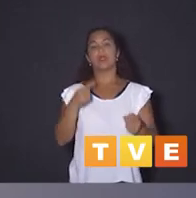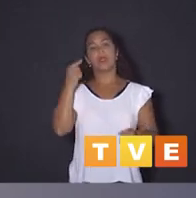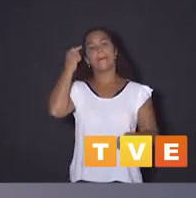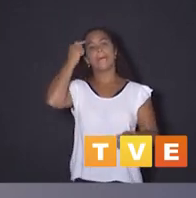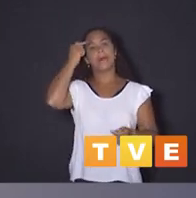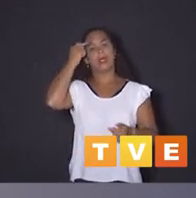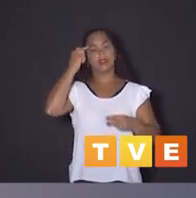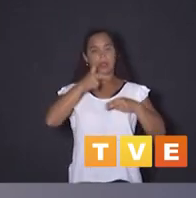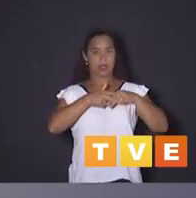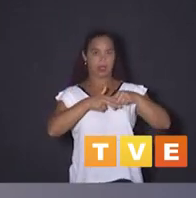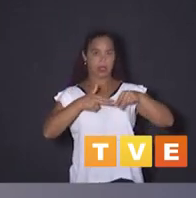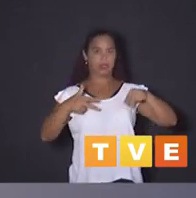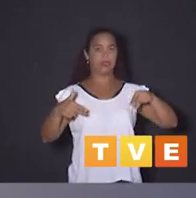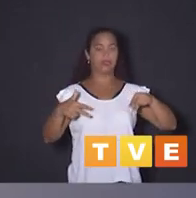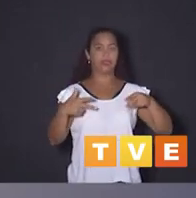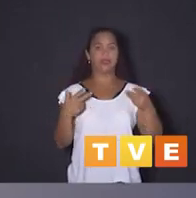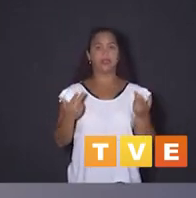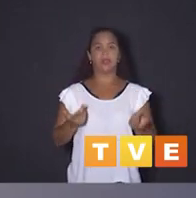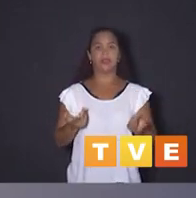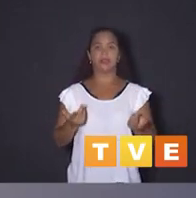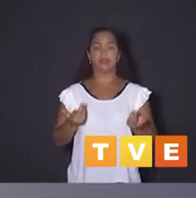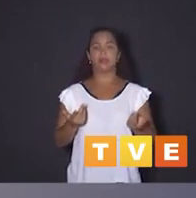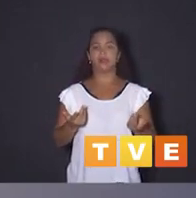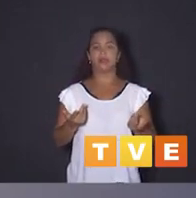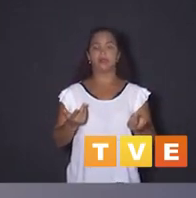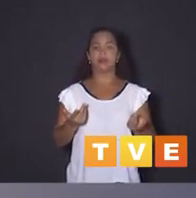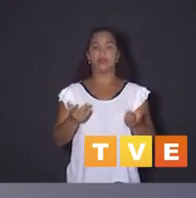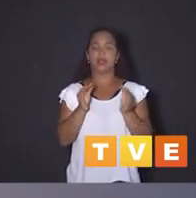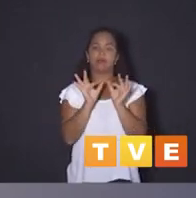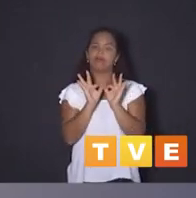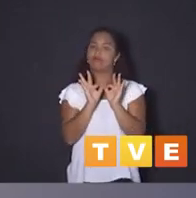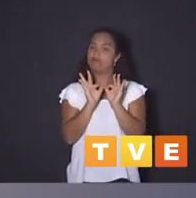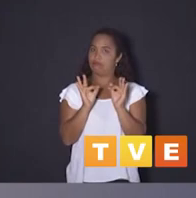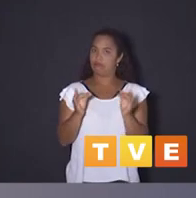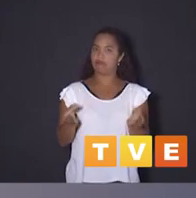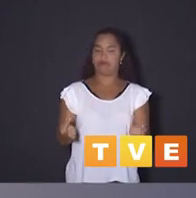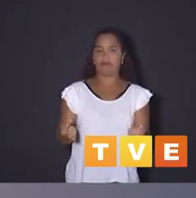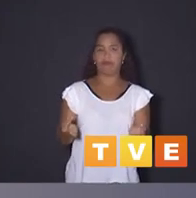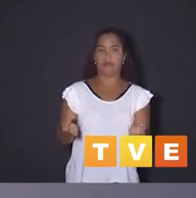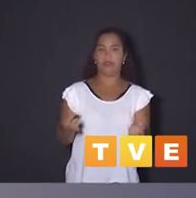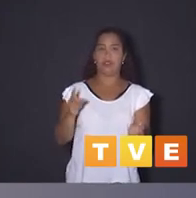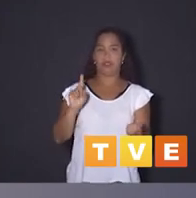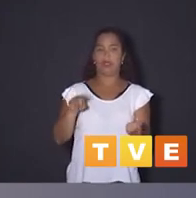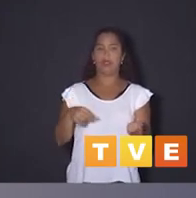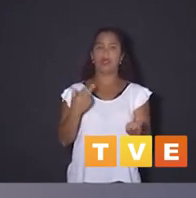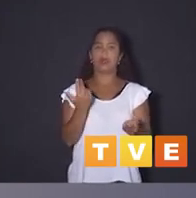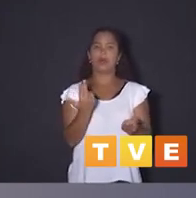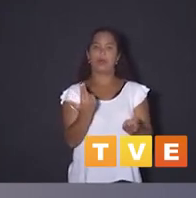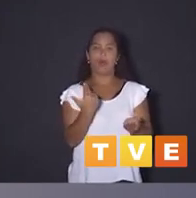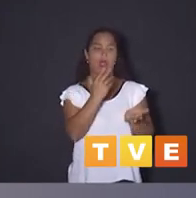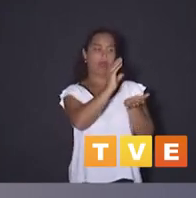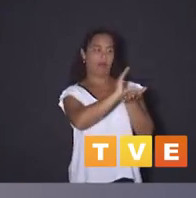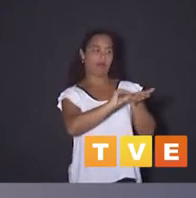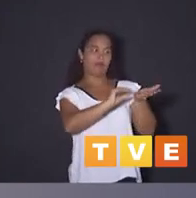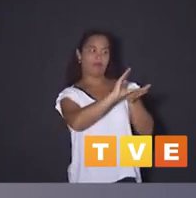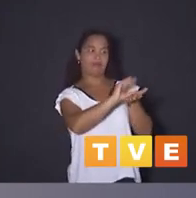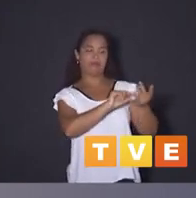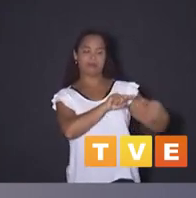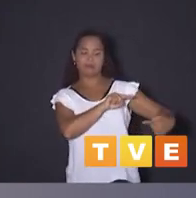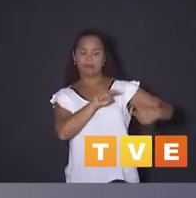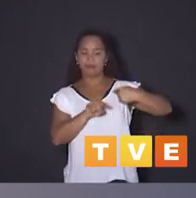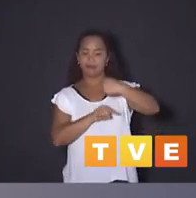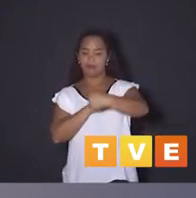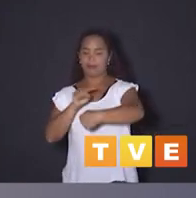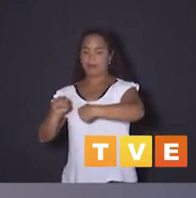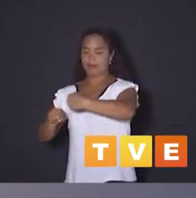gênero judith butler simplificando bastante como uma repetição estilizada de atos será que o